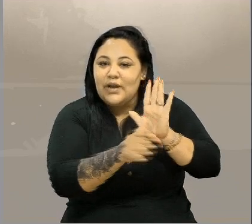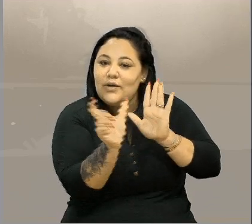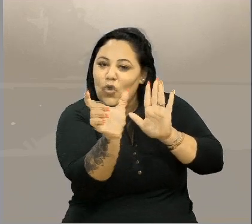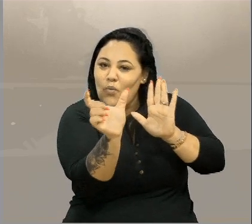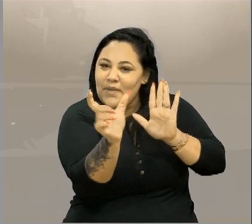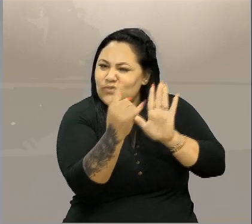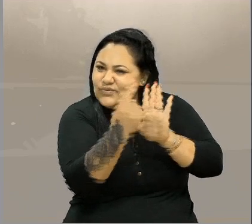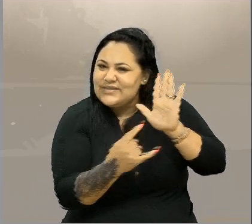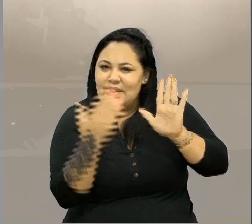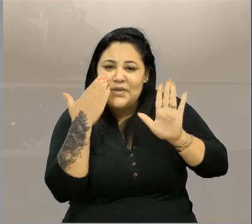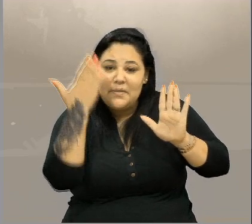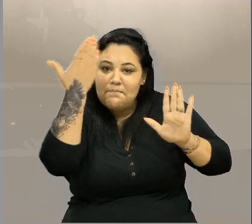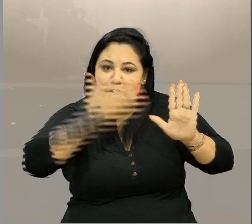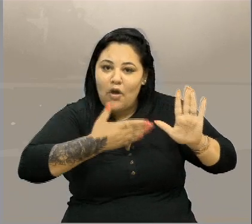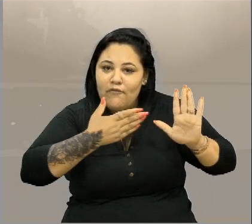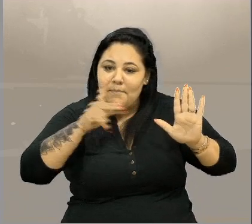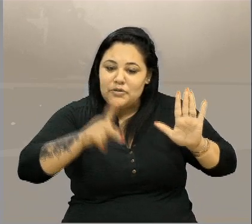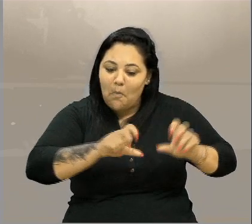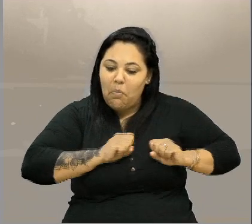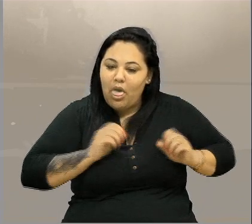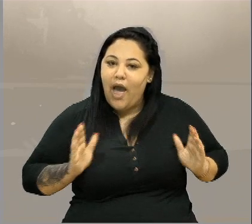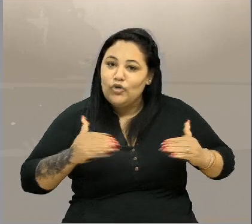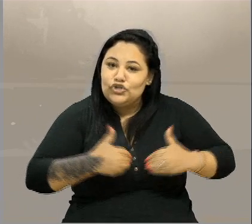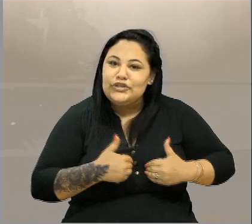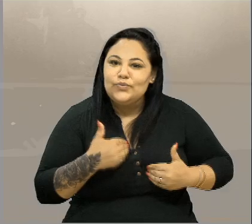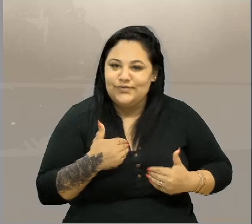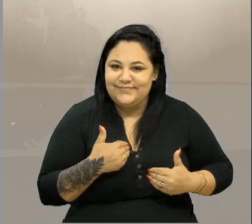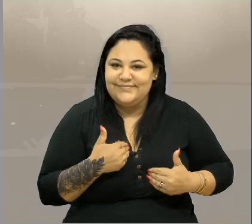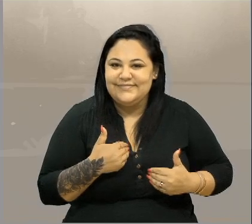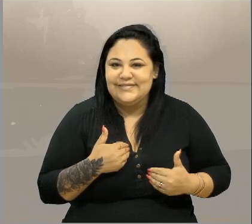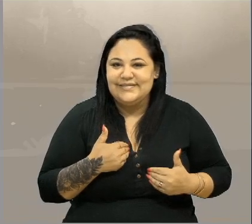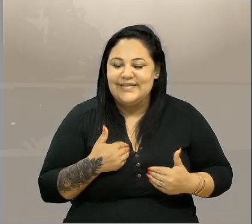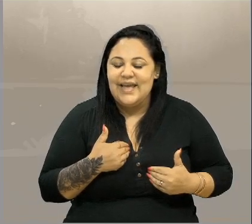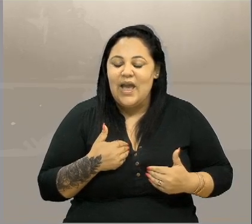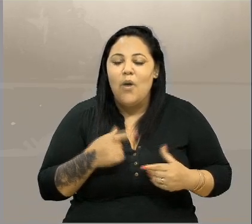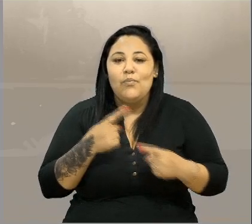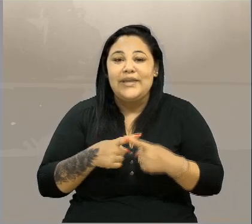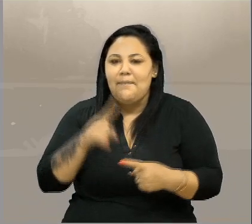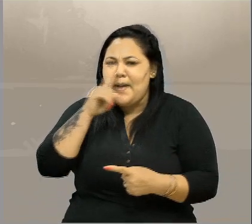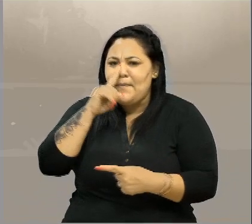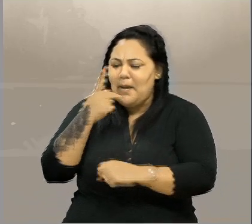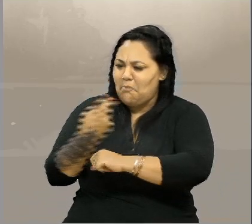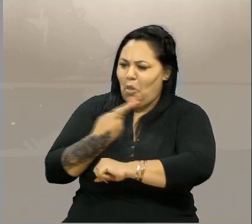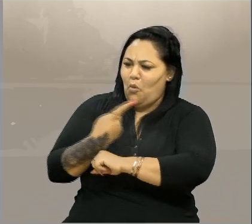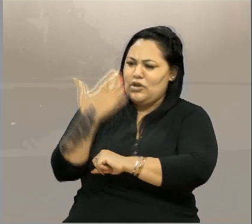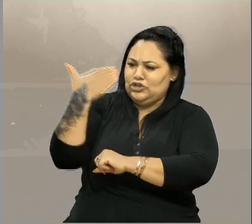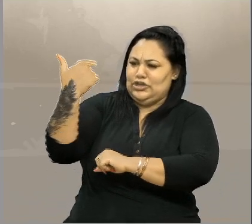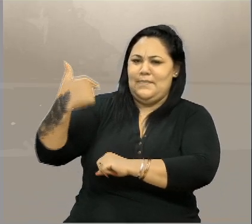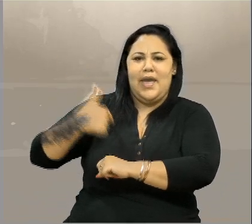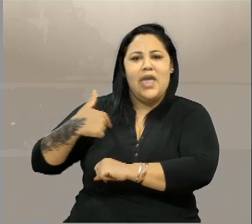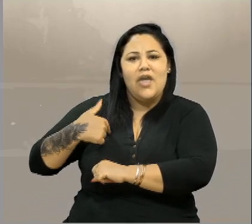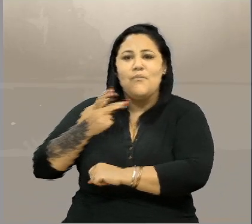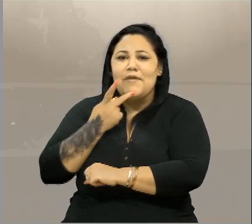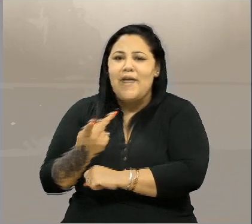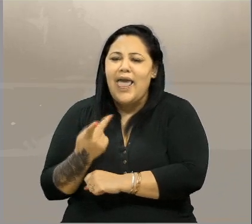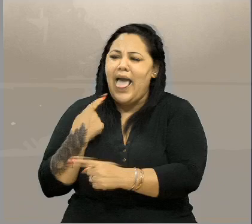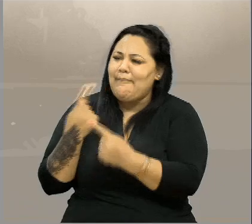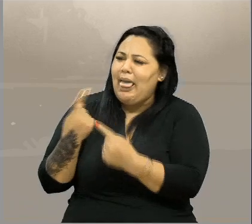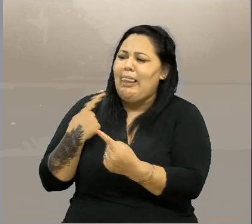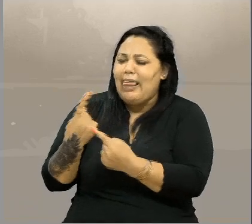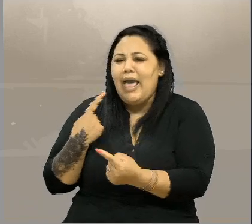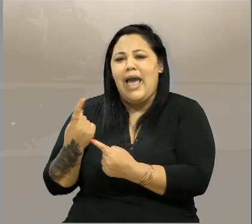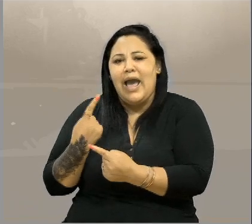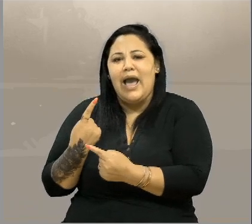autista. E por que é tão importante, vereador Velocino? Quando essas mães me procuraram para falar das dificuldades que elas tinham com relação